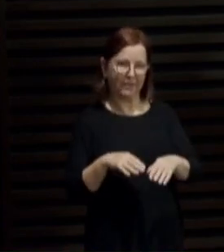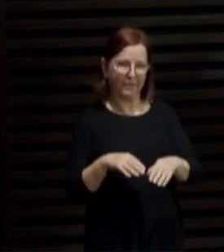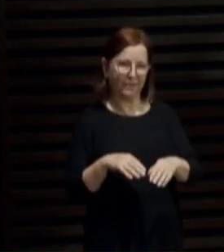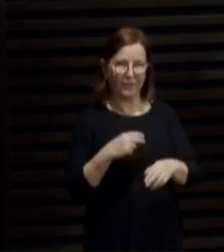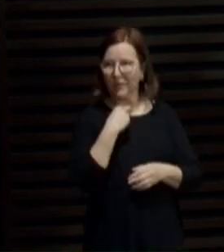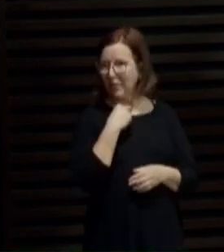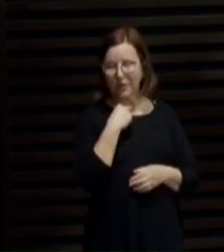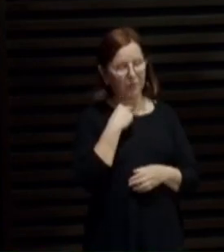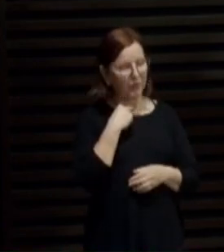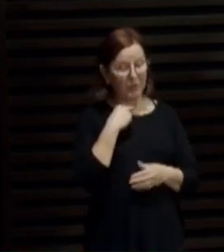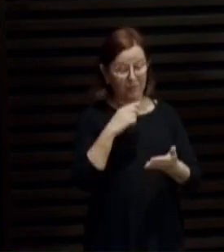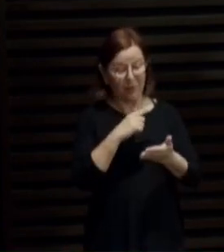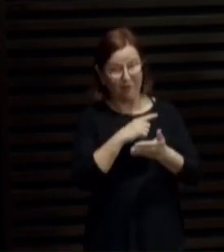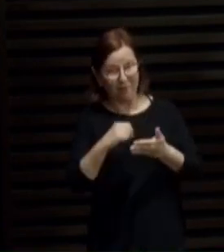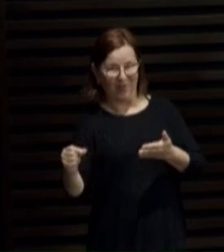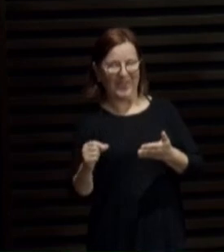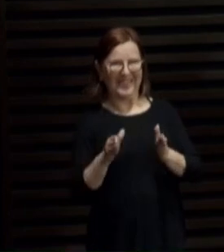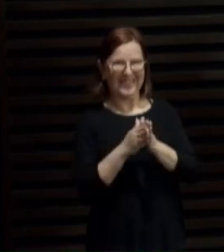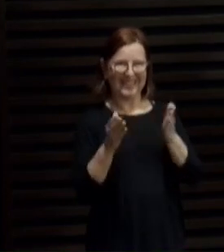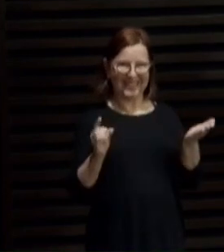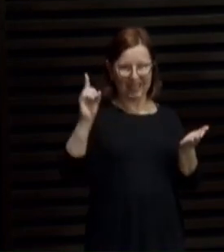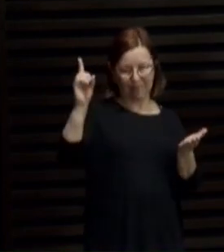Bíblia. Eu não posso.